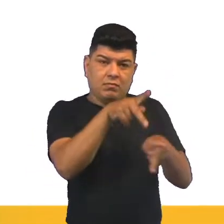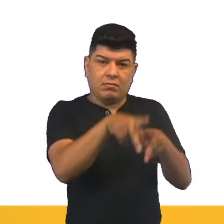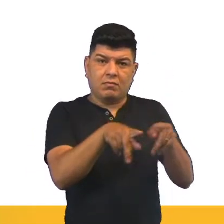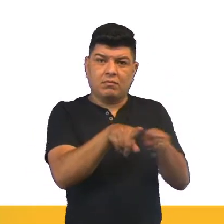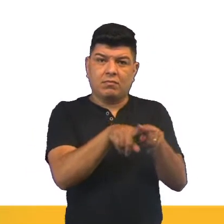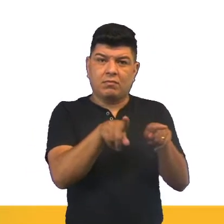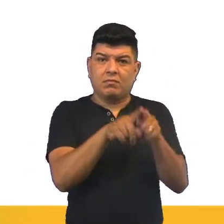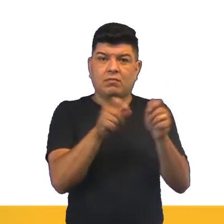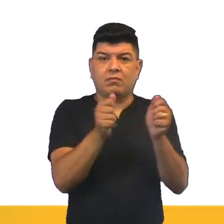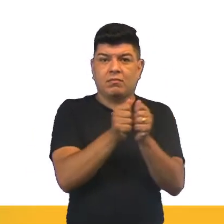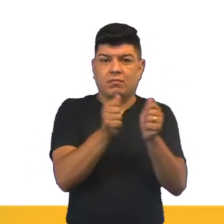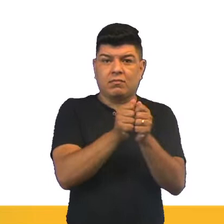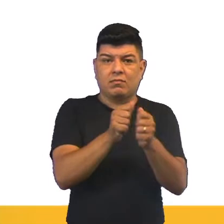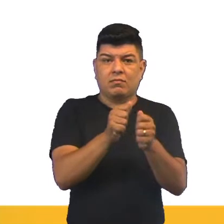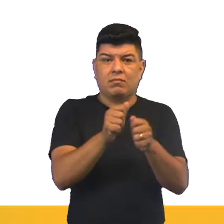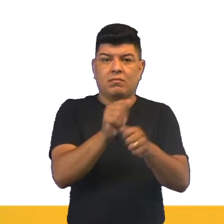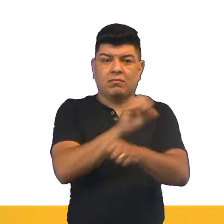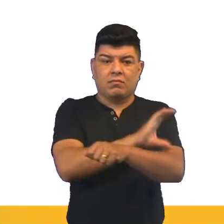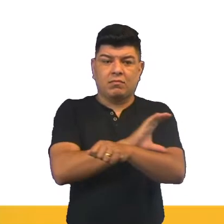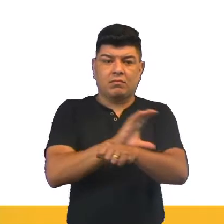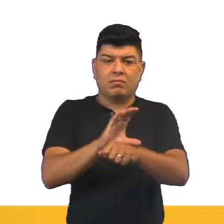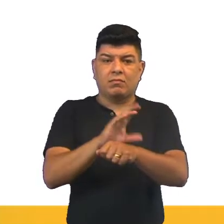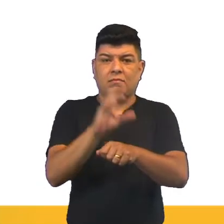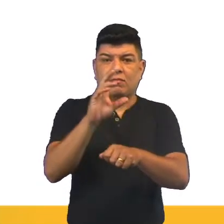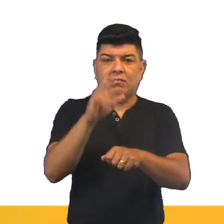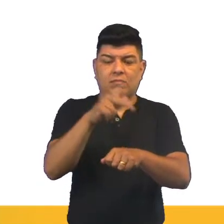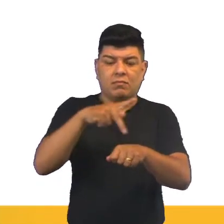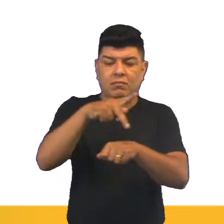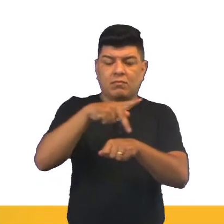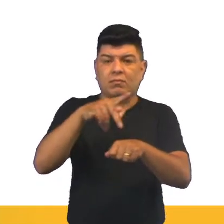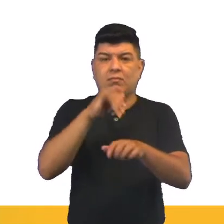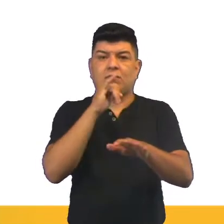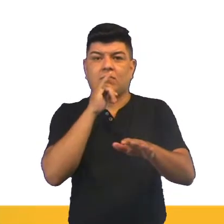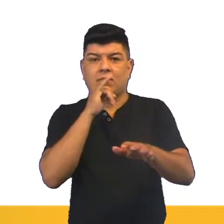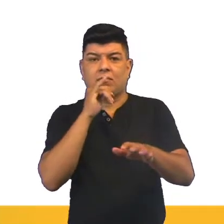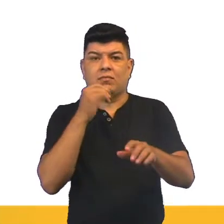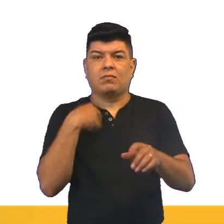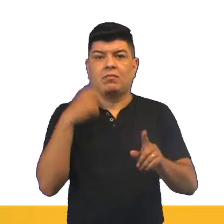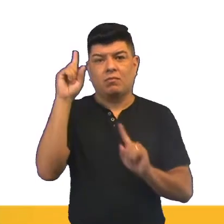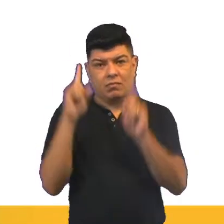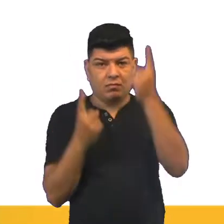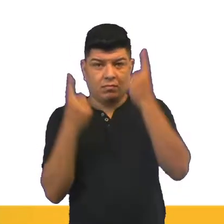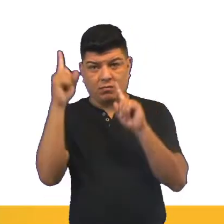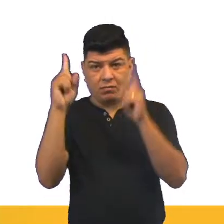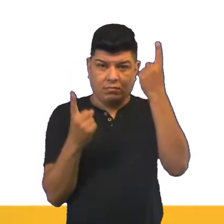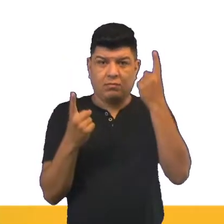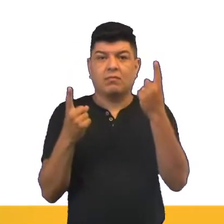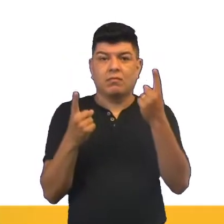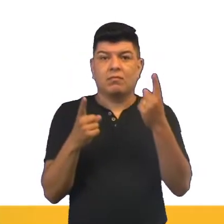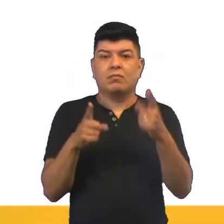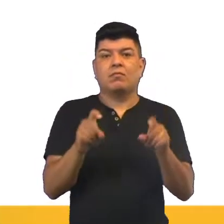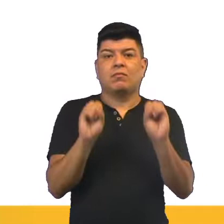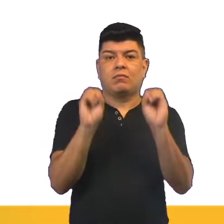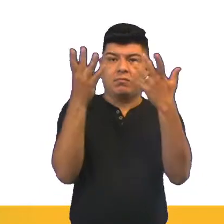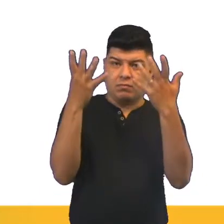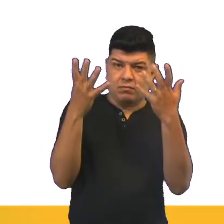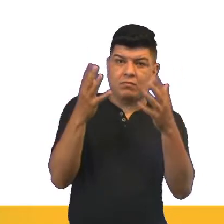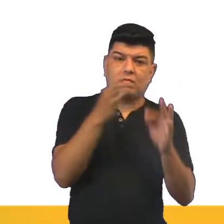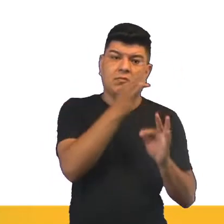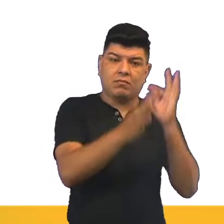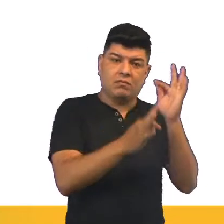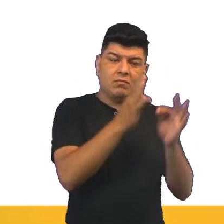parte da composição cultural de um país. Por exemplo, o Carnaval é uma festa que faz parte do